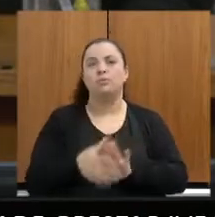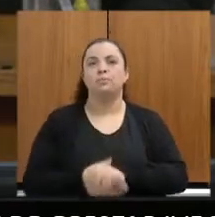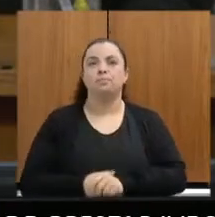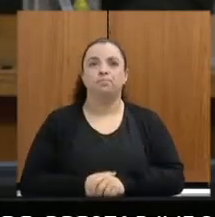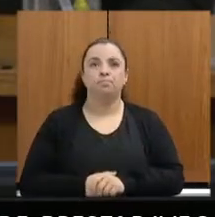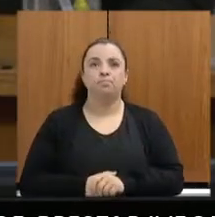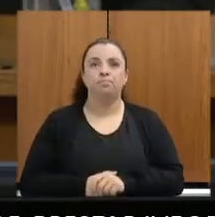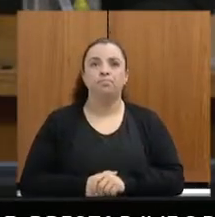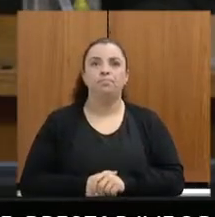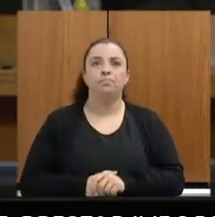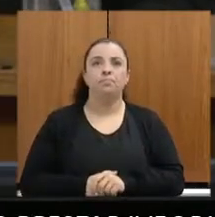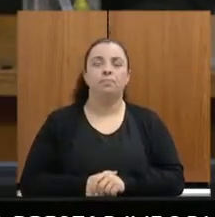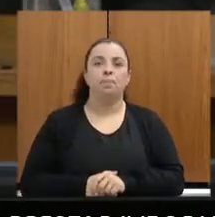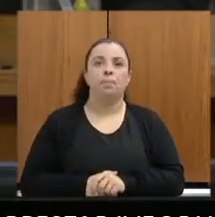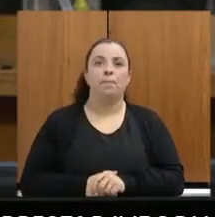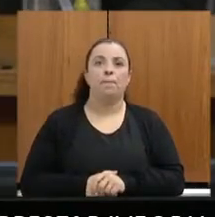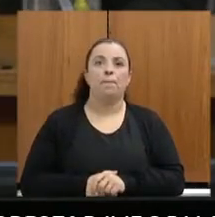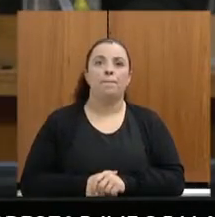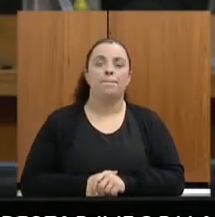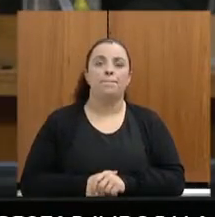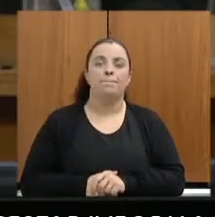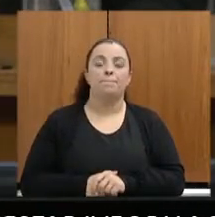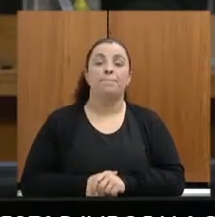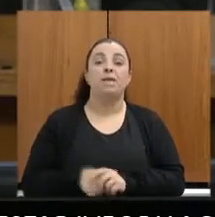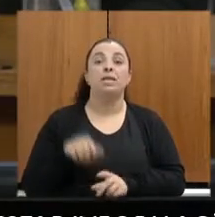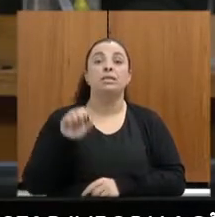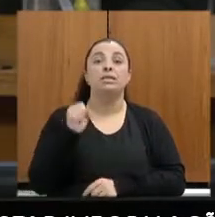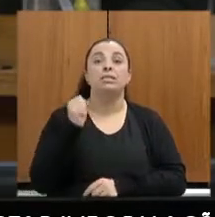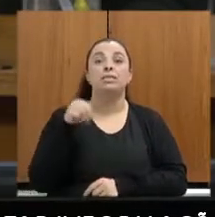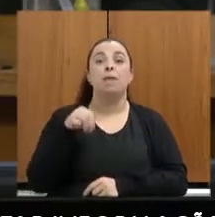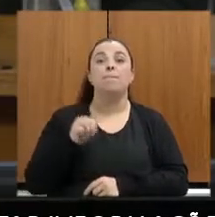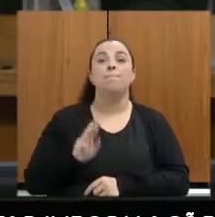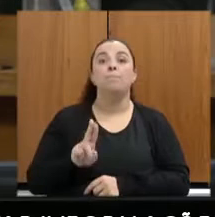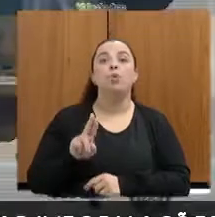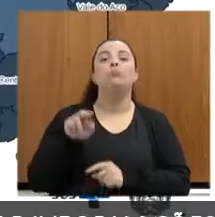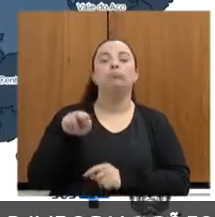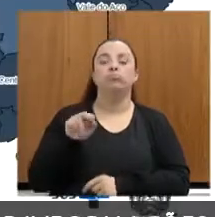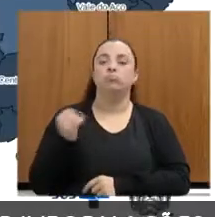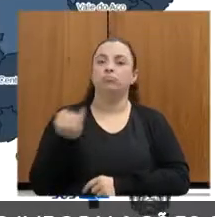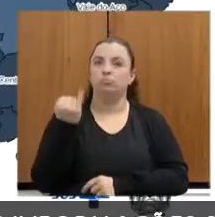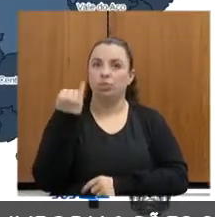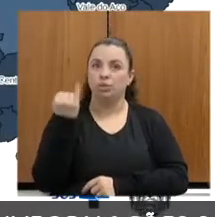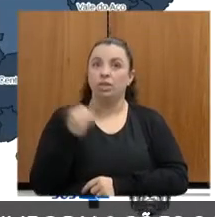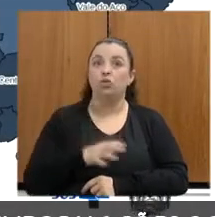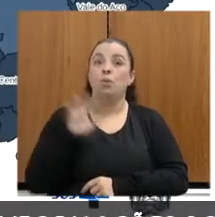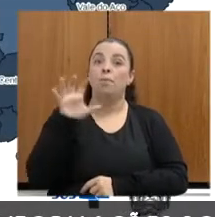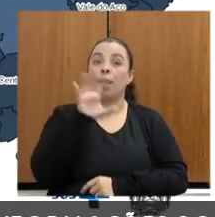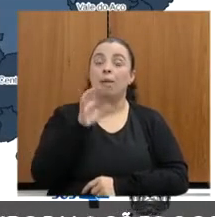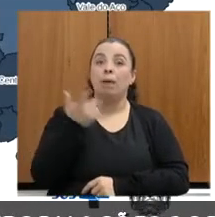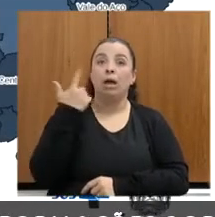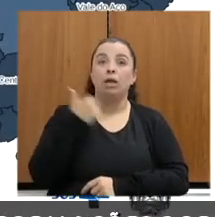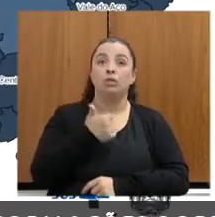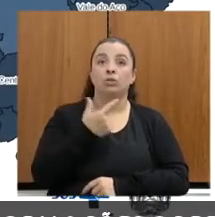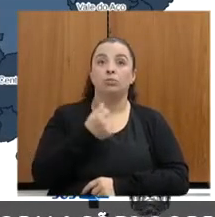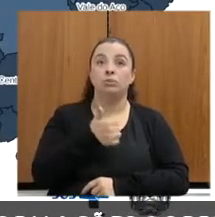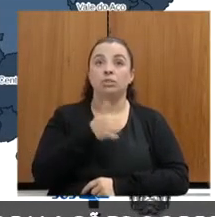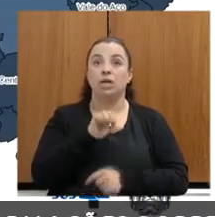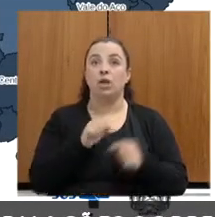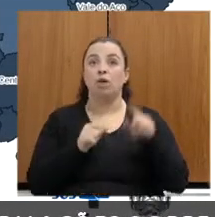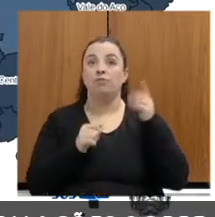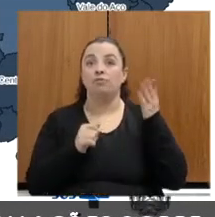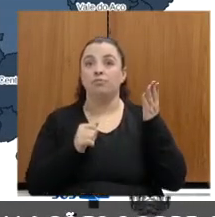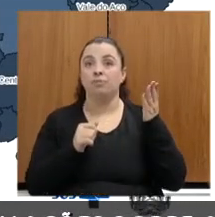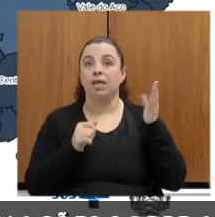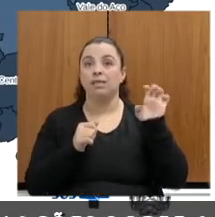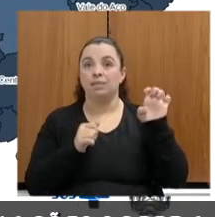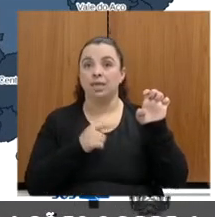favor e o SAMU Samu é muito importante o mapa em 19 era esse nós temos amor nesses locais